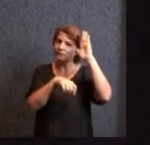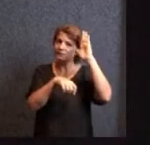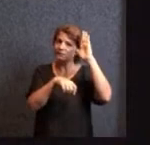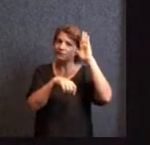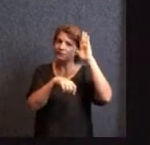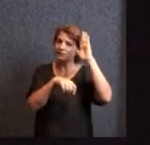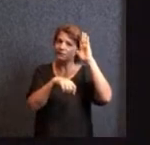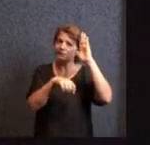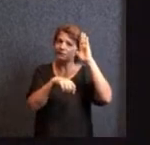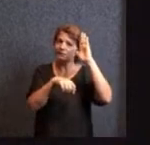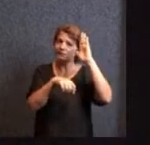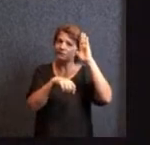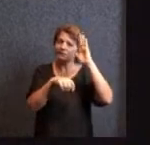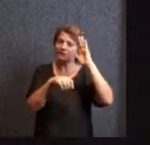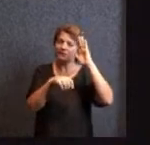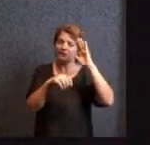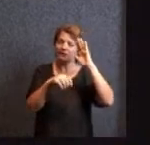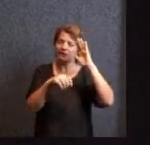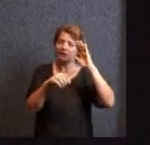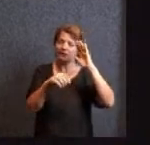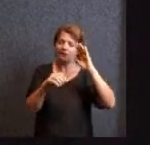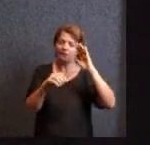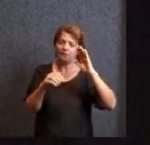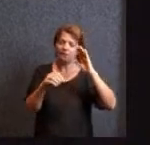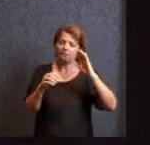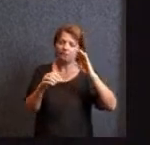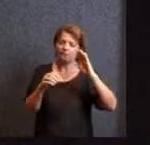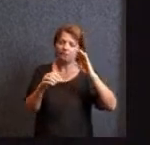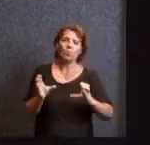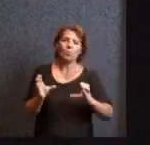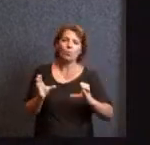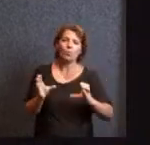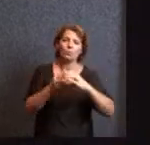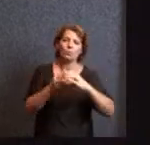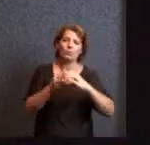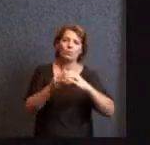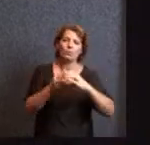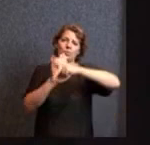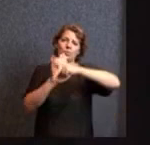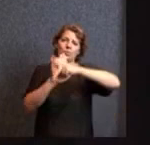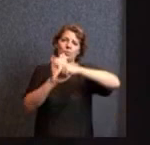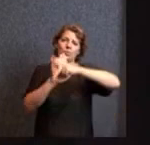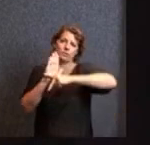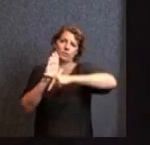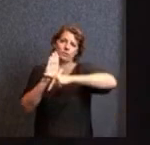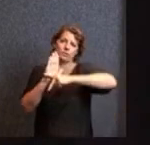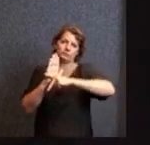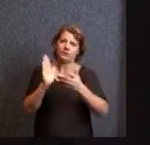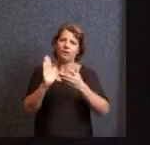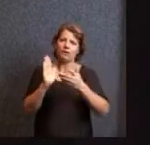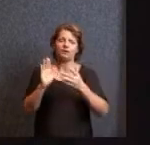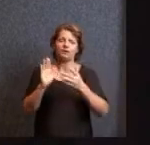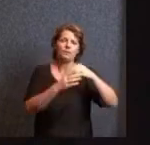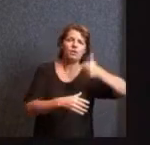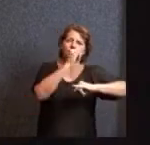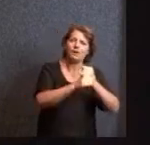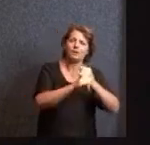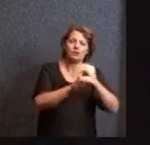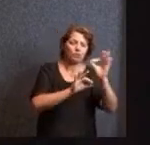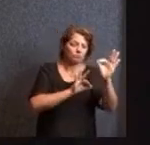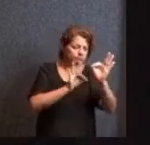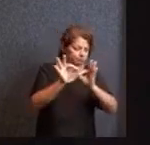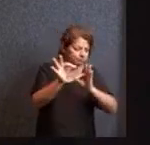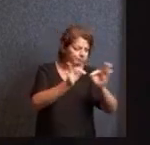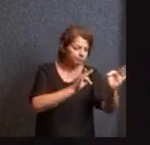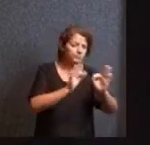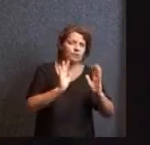nessa ação, ter as condições estruturais e melhorar a internet nas escolas, porque nós vamos usar muito